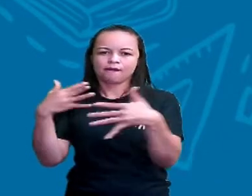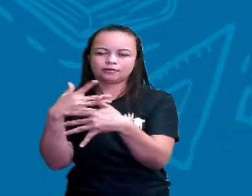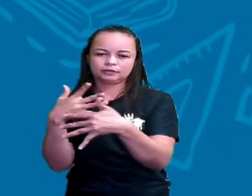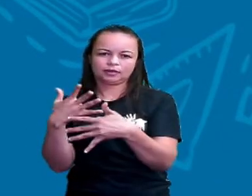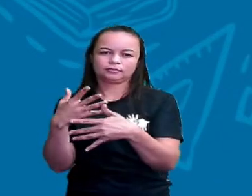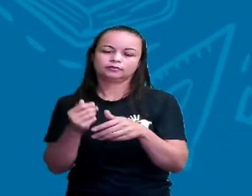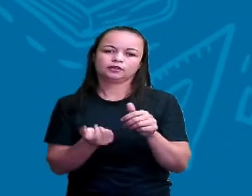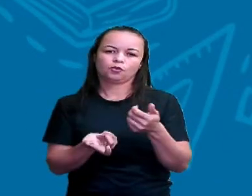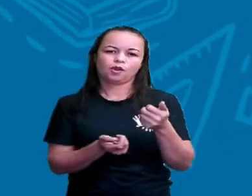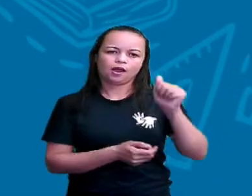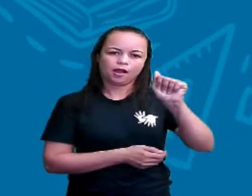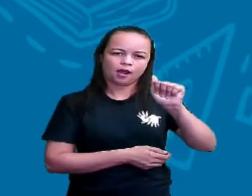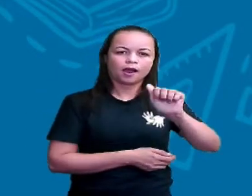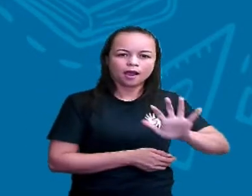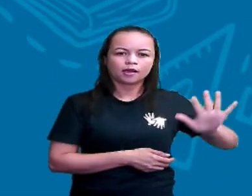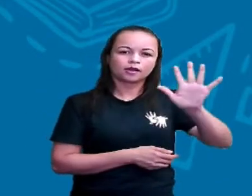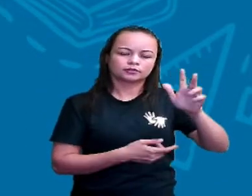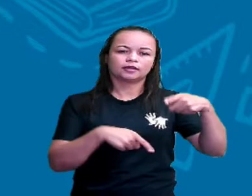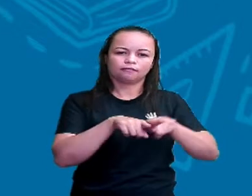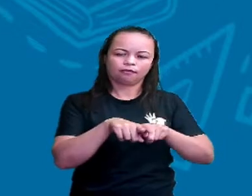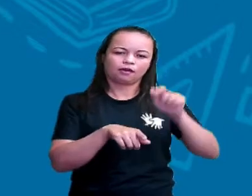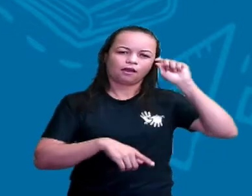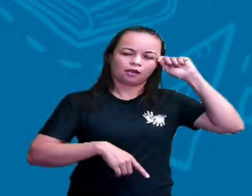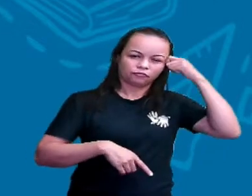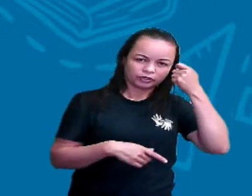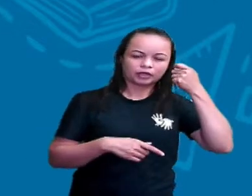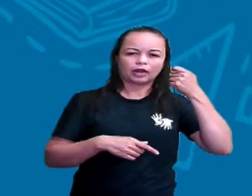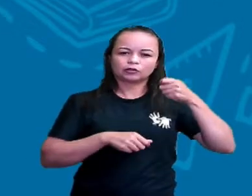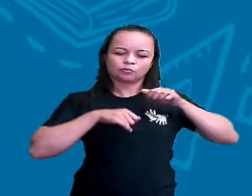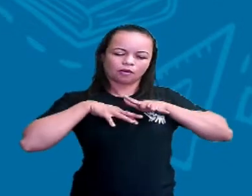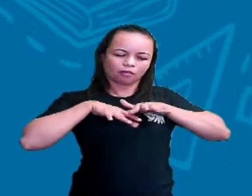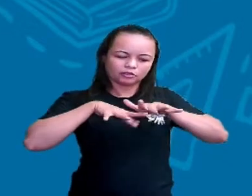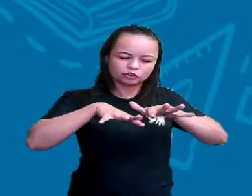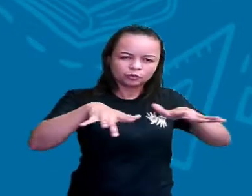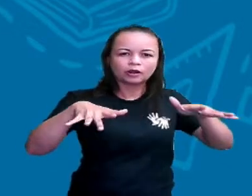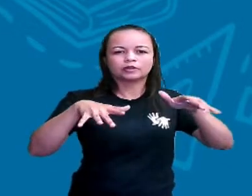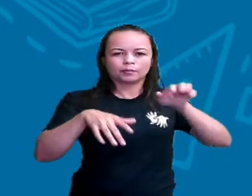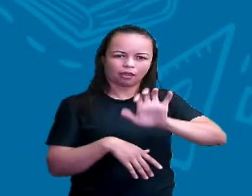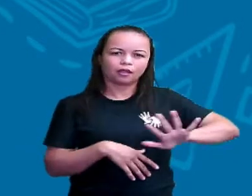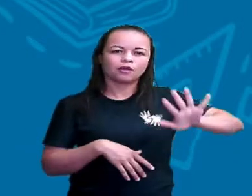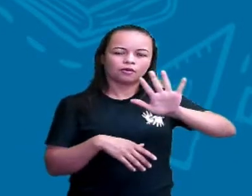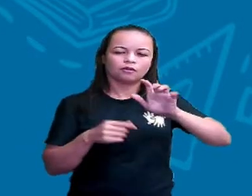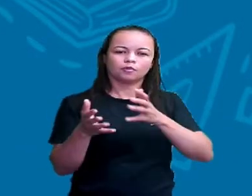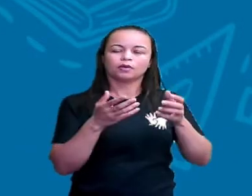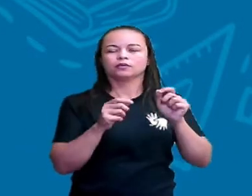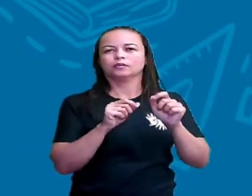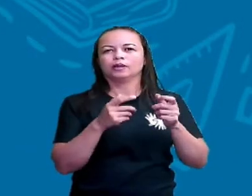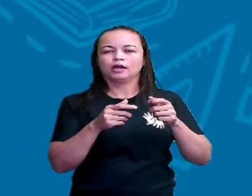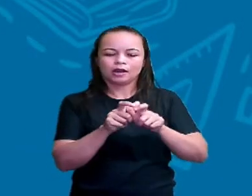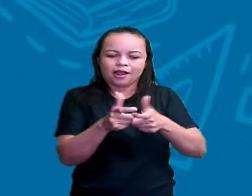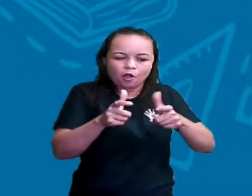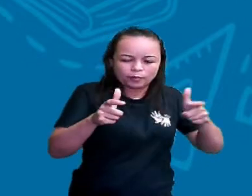a África, elas passaram a ser ainda mais exploradas, né, pela Europa, justamente para aumentar a